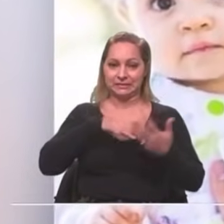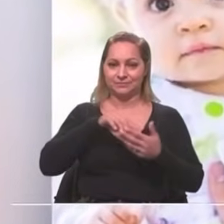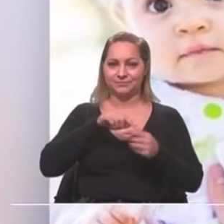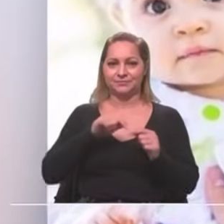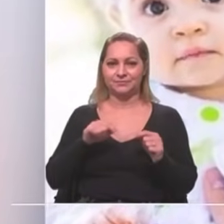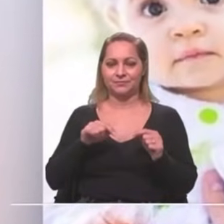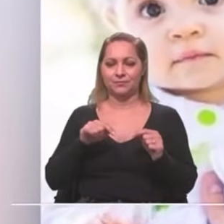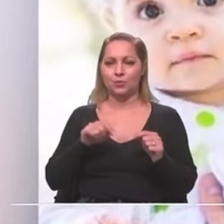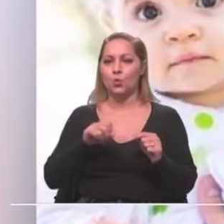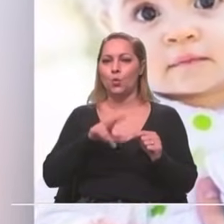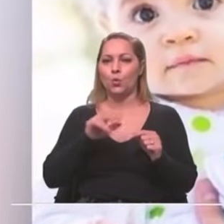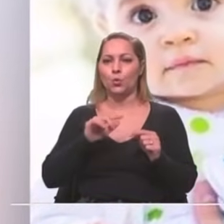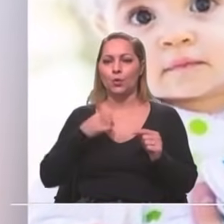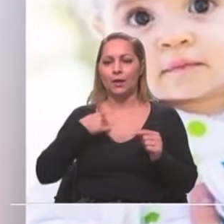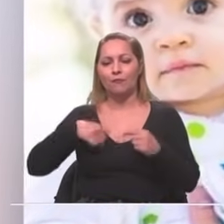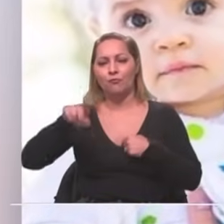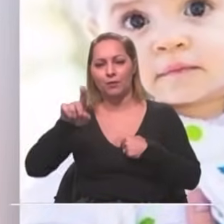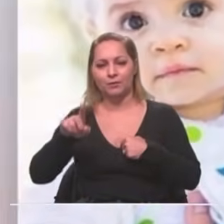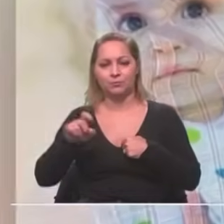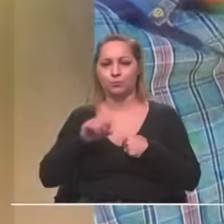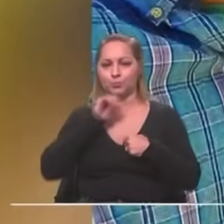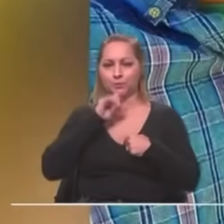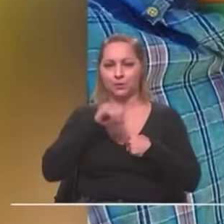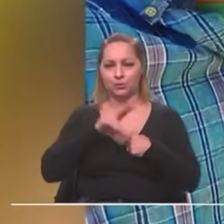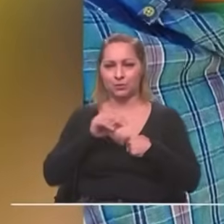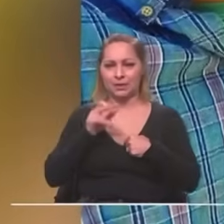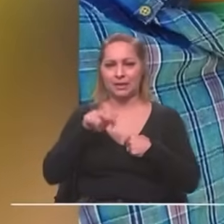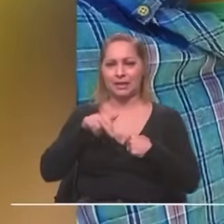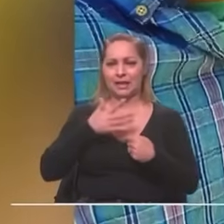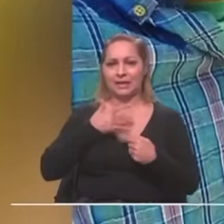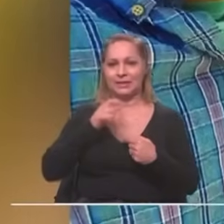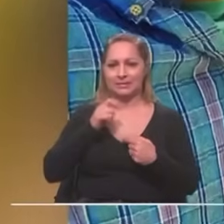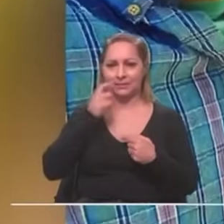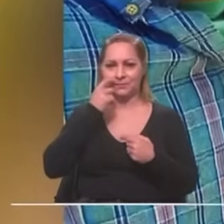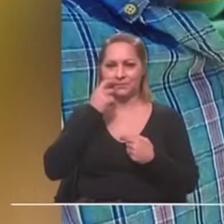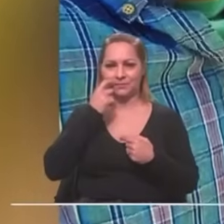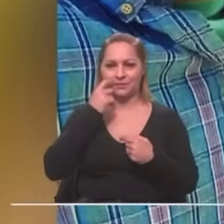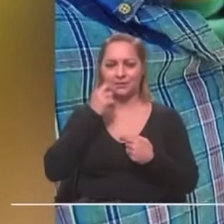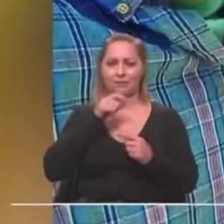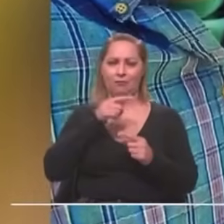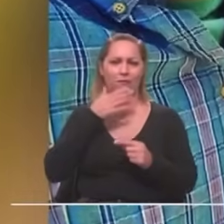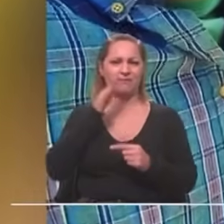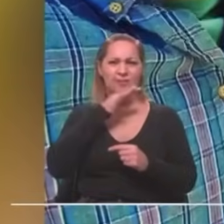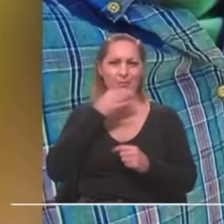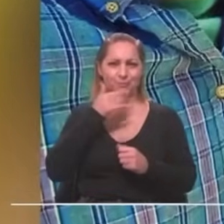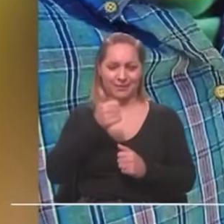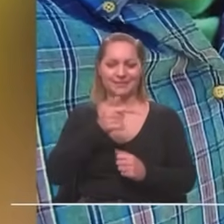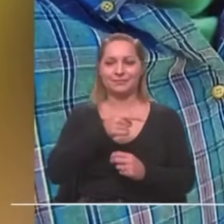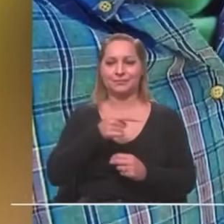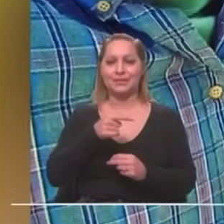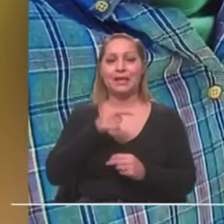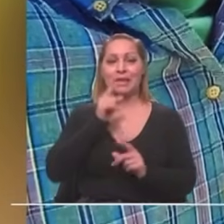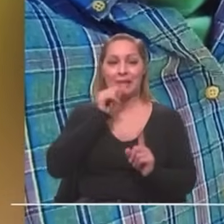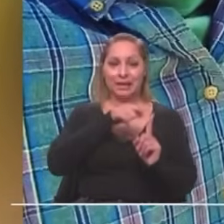a... Não, nunca houve essa possibilidade, para já, porque o André sempre teve família mais possibilidade de